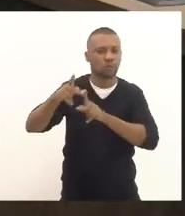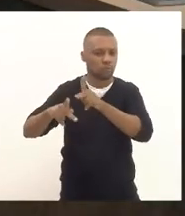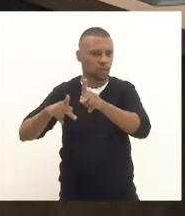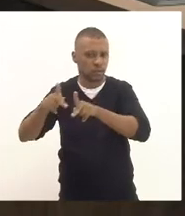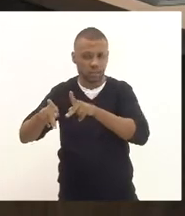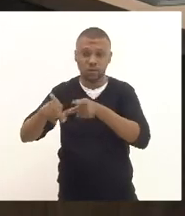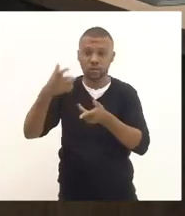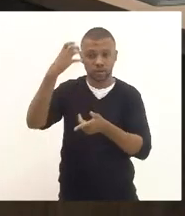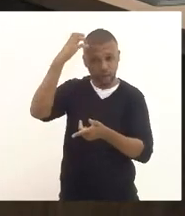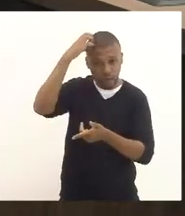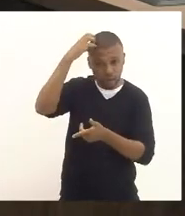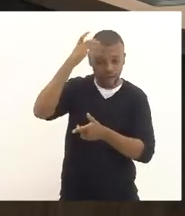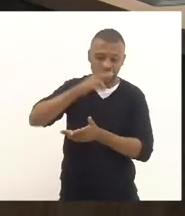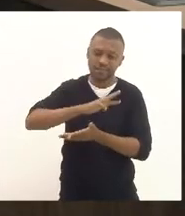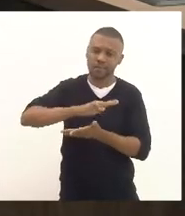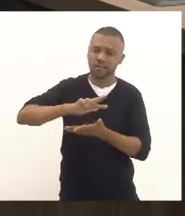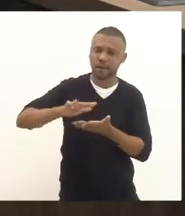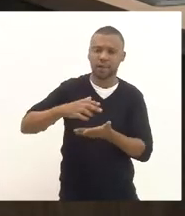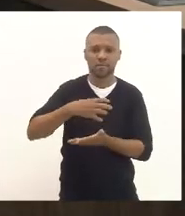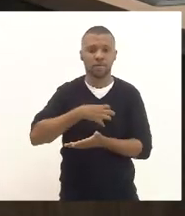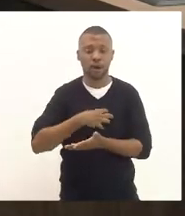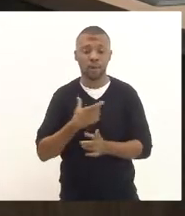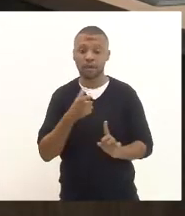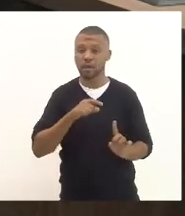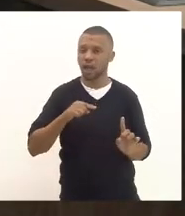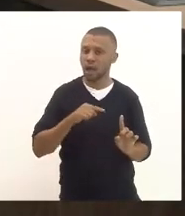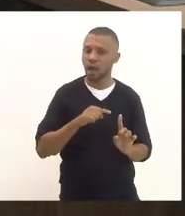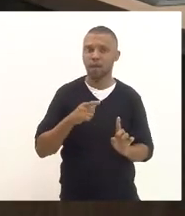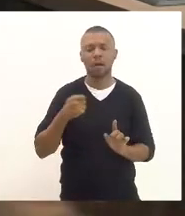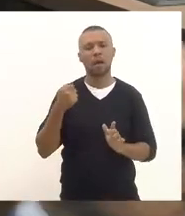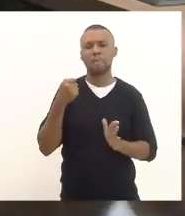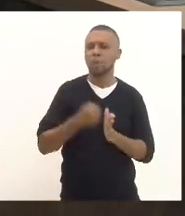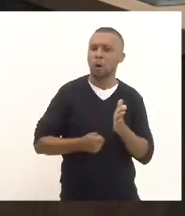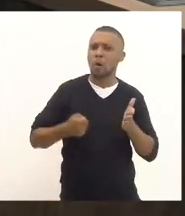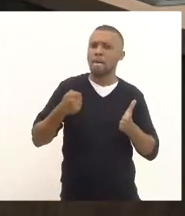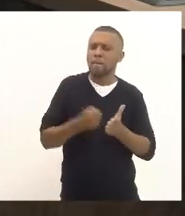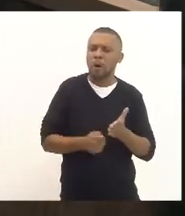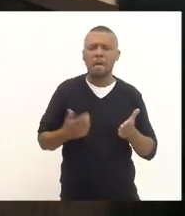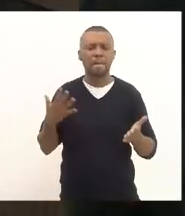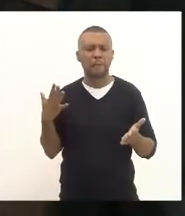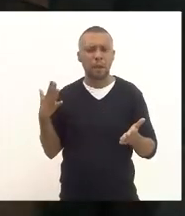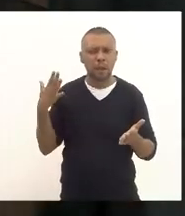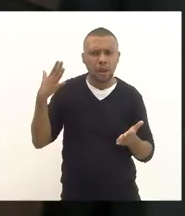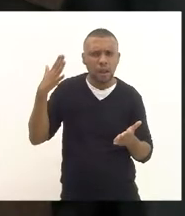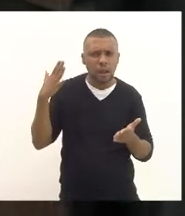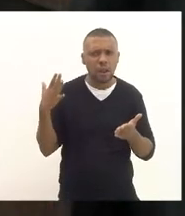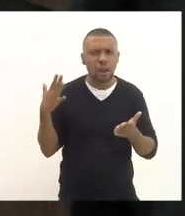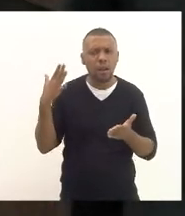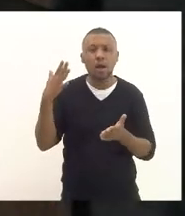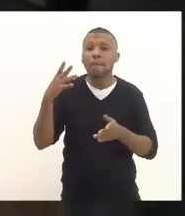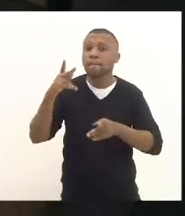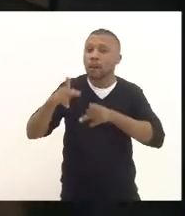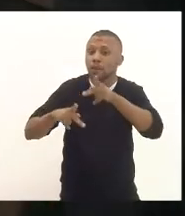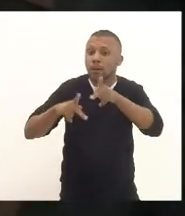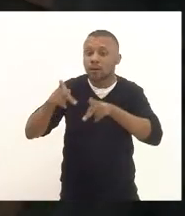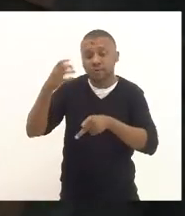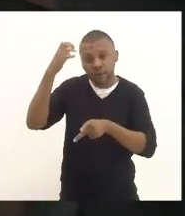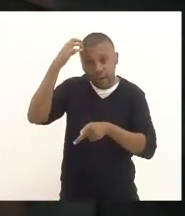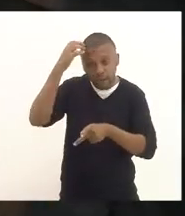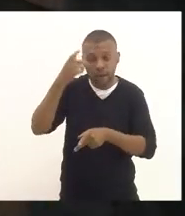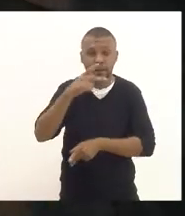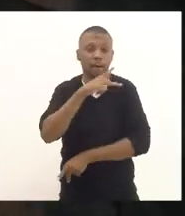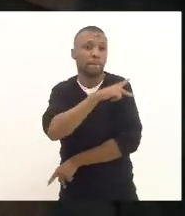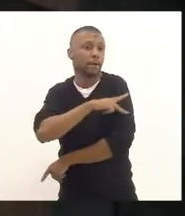diferentes frente formas e a Lívia é uma pessoa que eu vou tá muito tempo pela população de Angra e Paraty